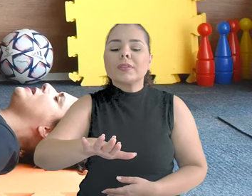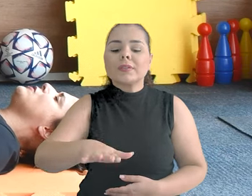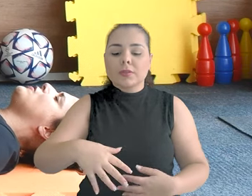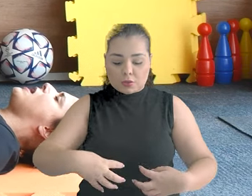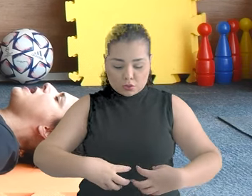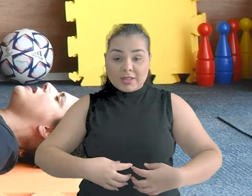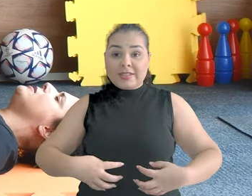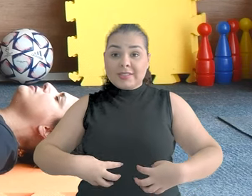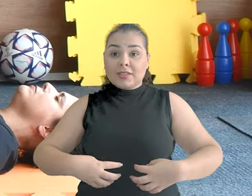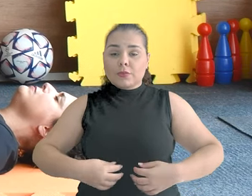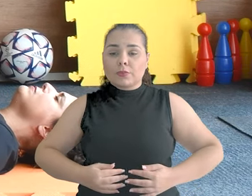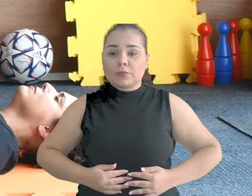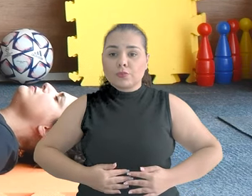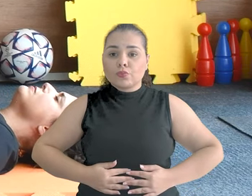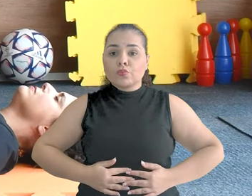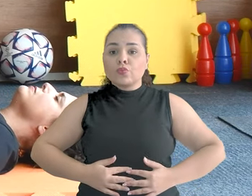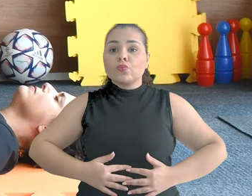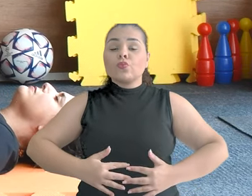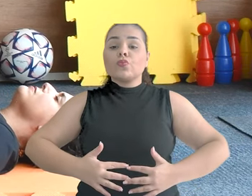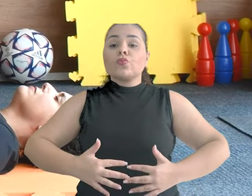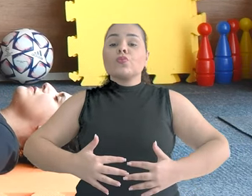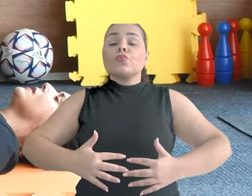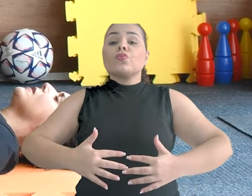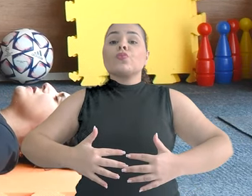Enche a barriga de ar.